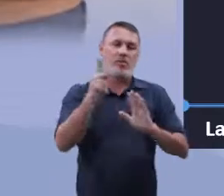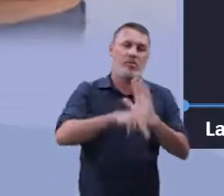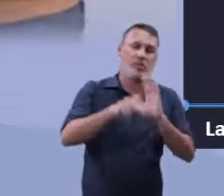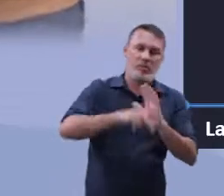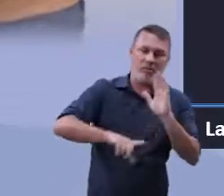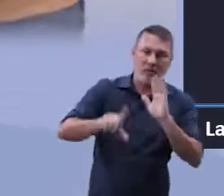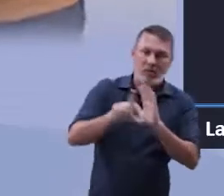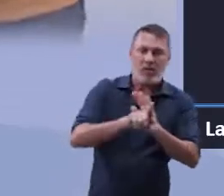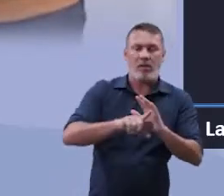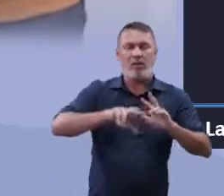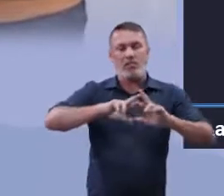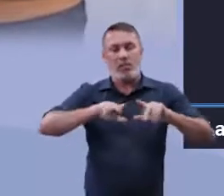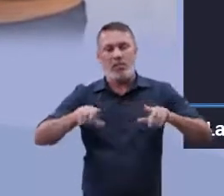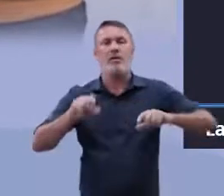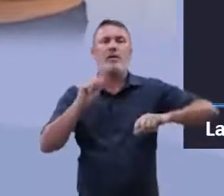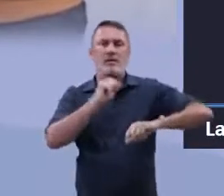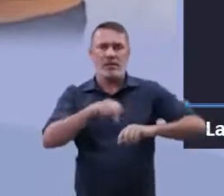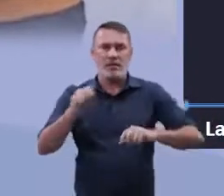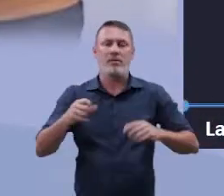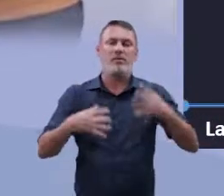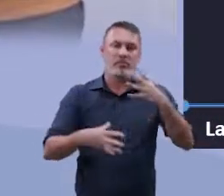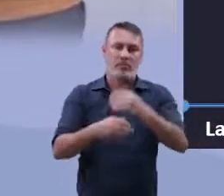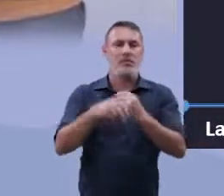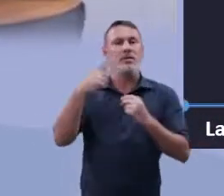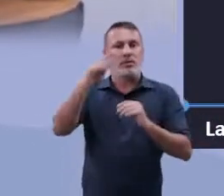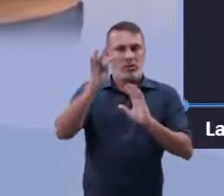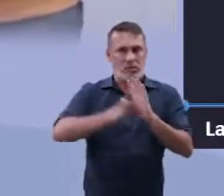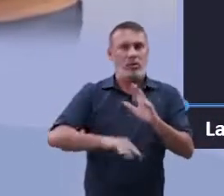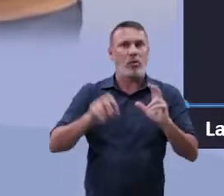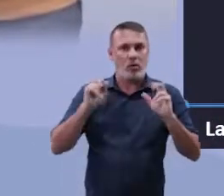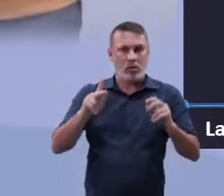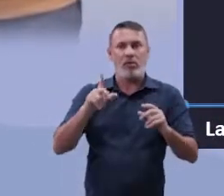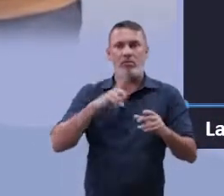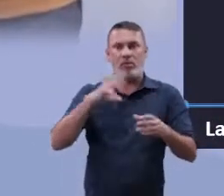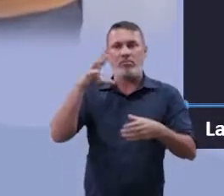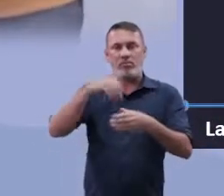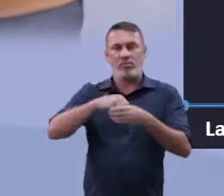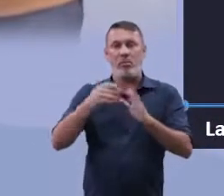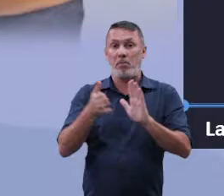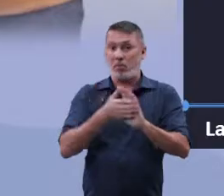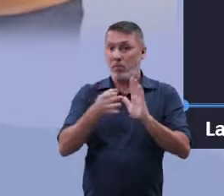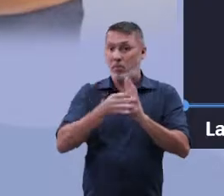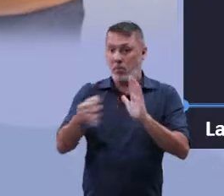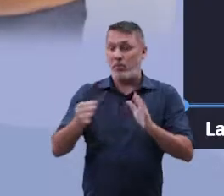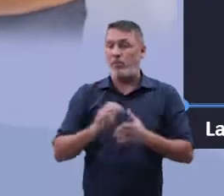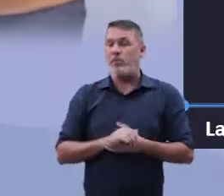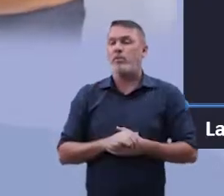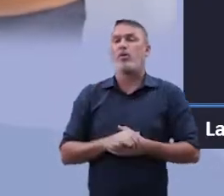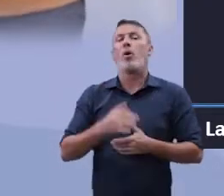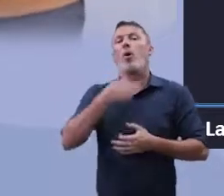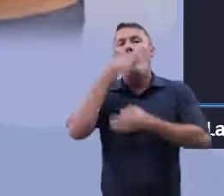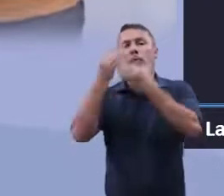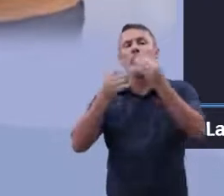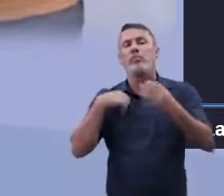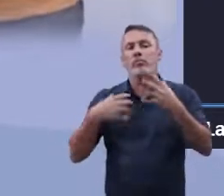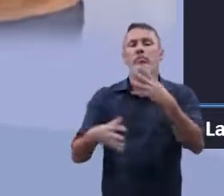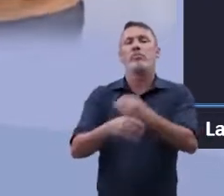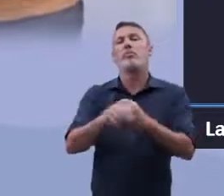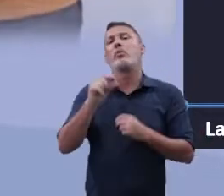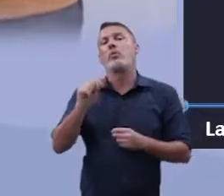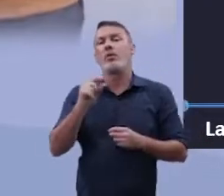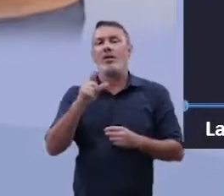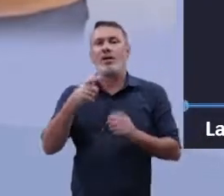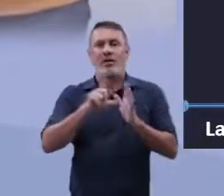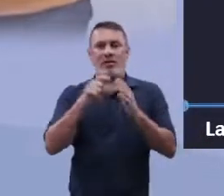projeto de lei, é uma problemática, pode sim cair dentro do seu texto, dentro da sua proposta. Ou usar como argumento, por